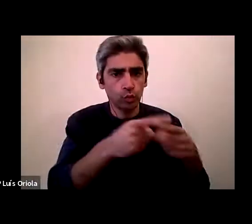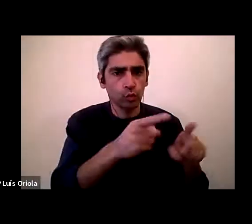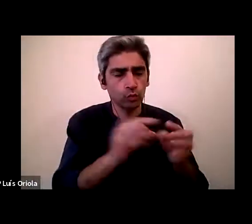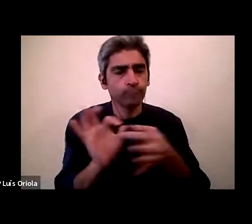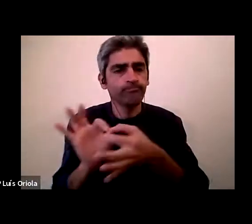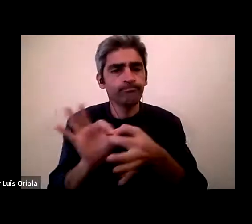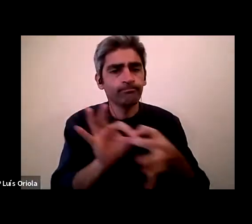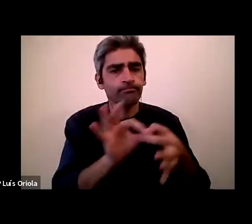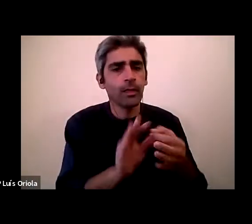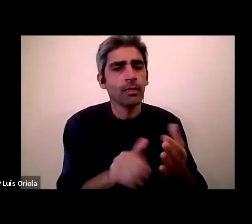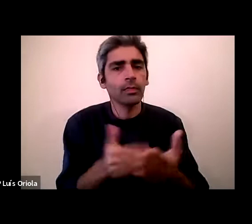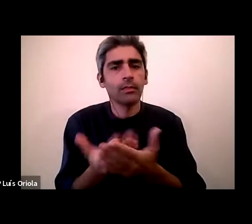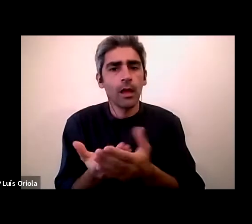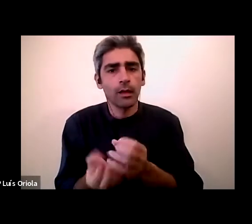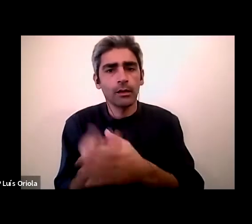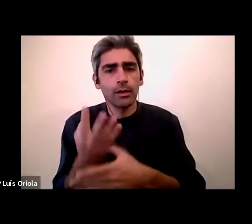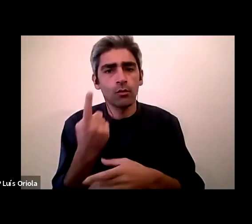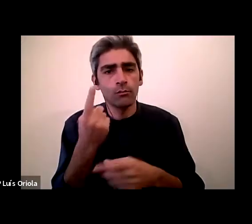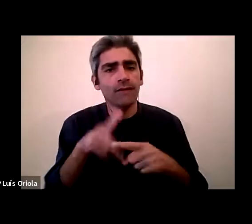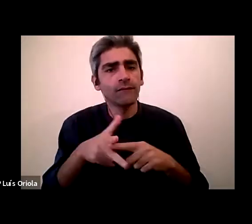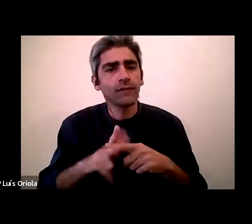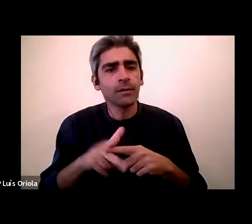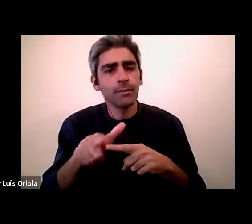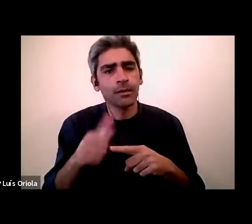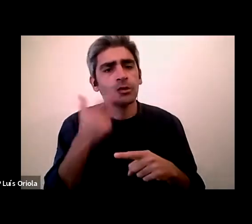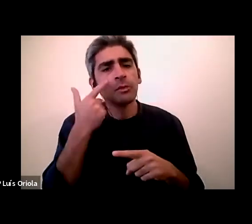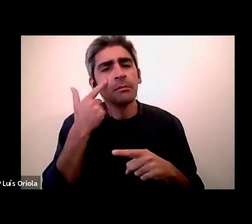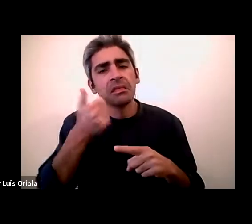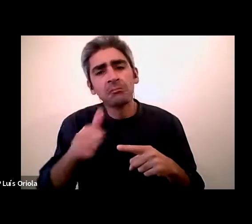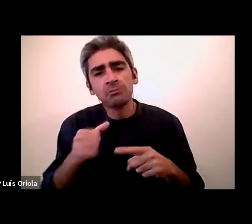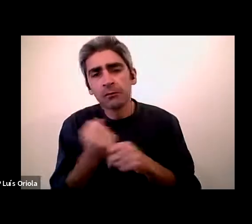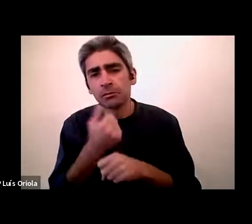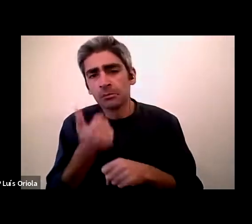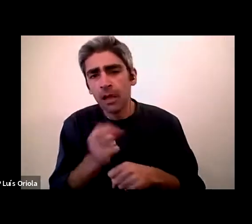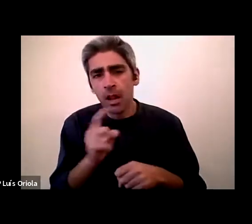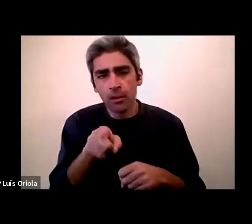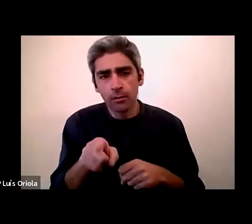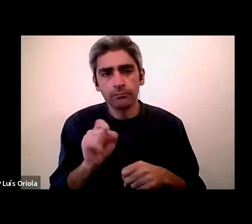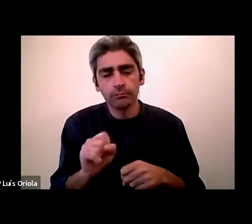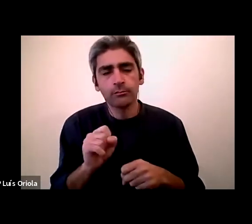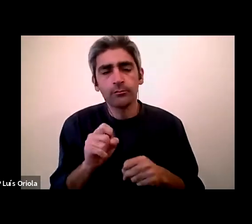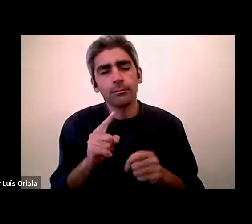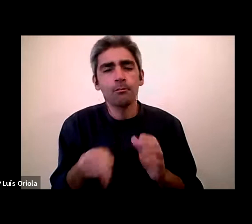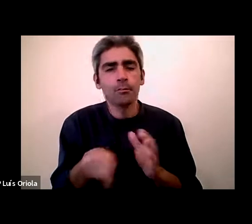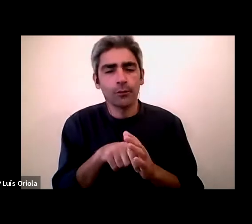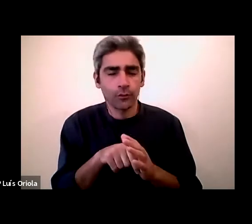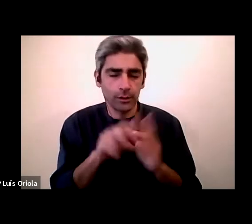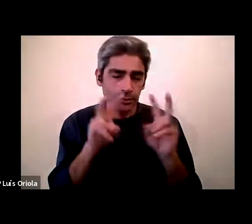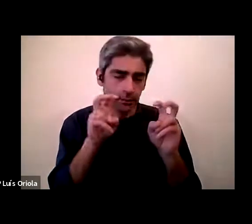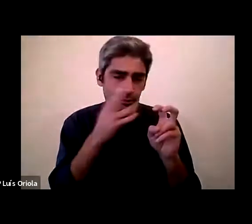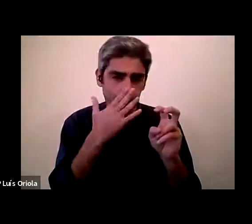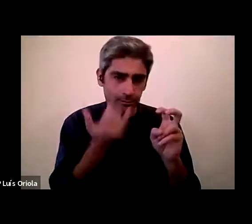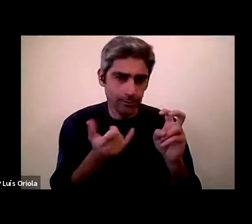a uma ferramenta que é ela própria uma ferramenta experimental. Na verdade é uma provocação e é